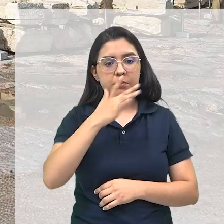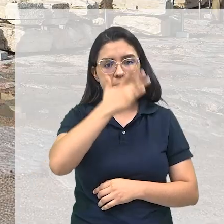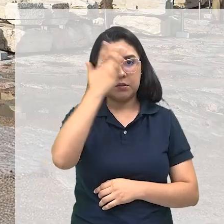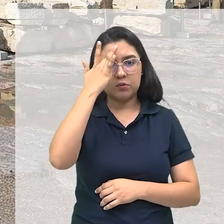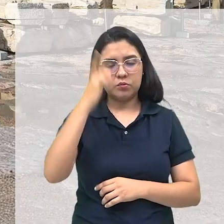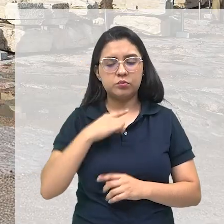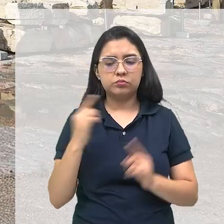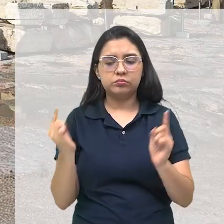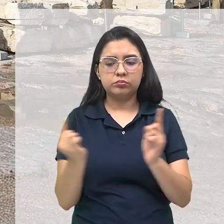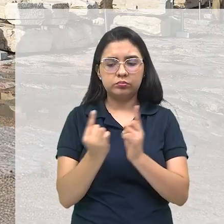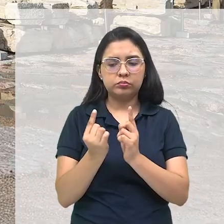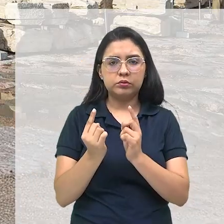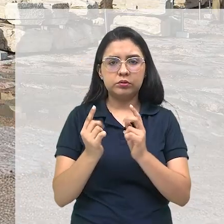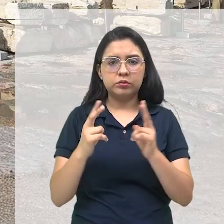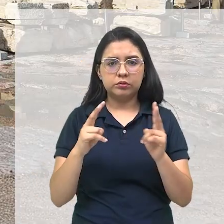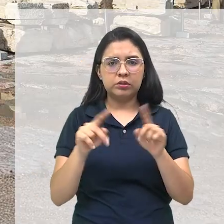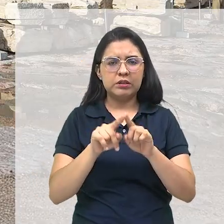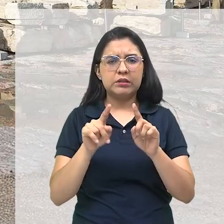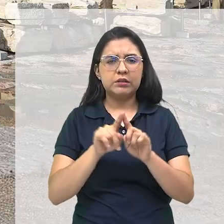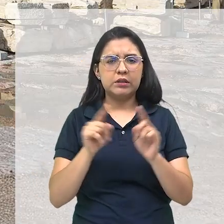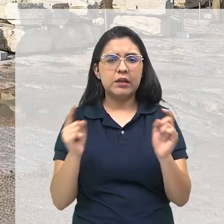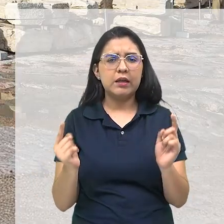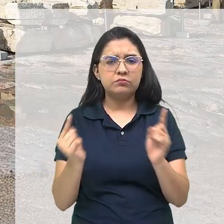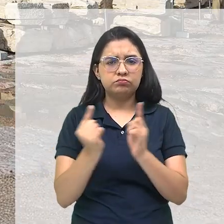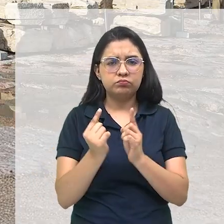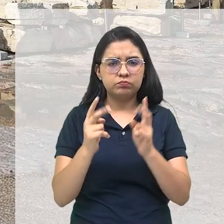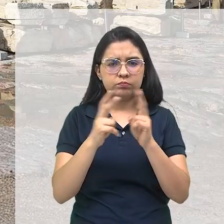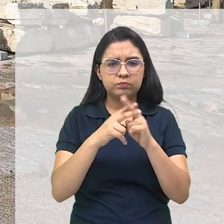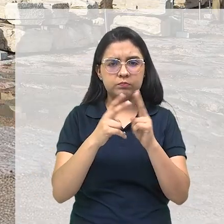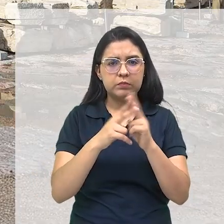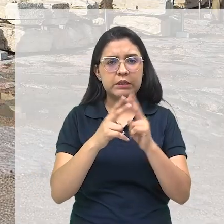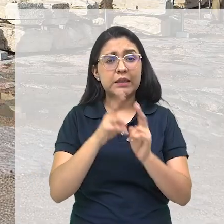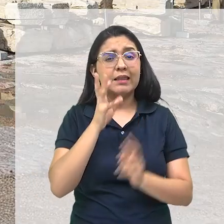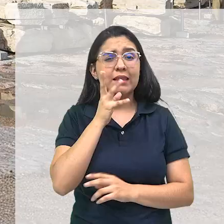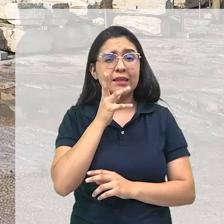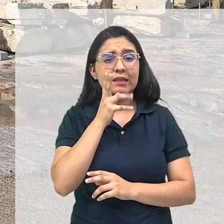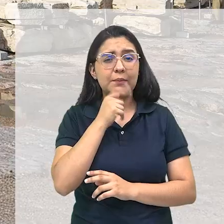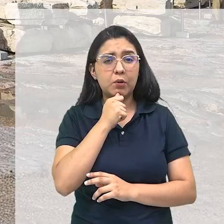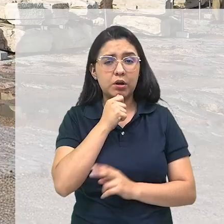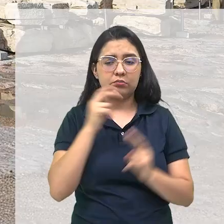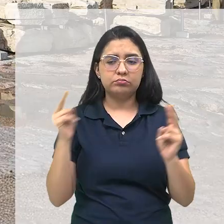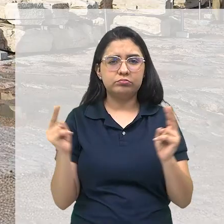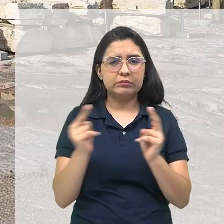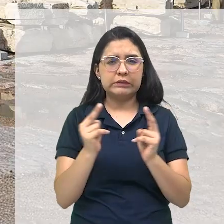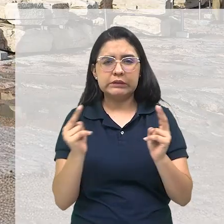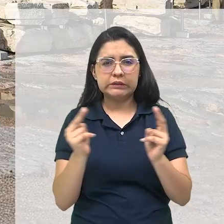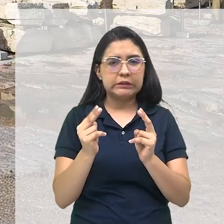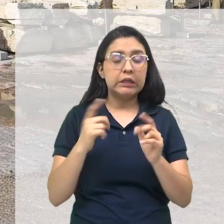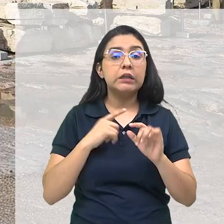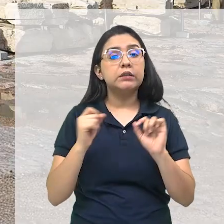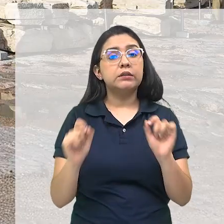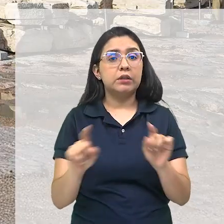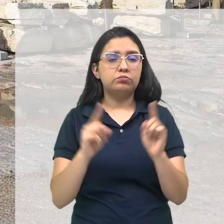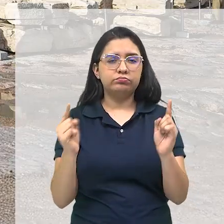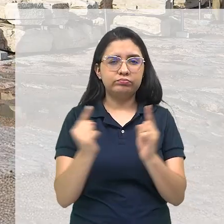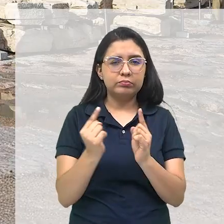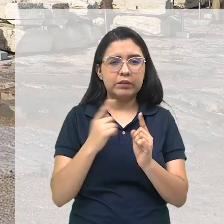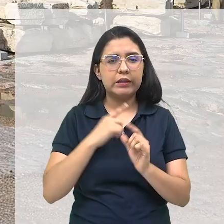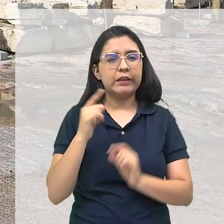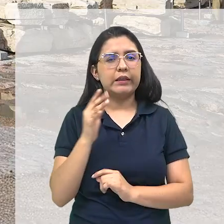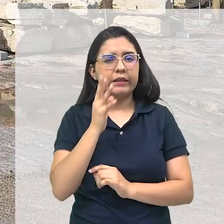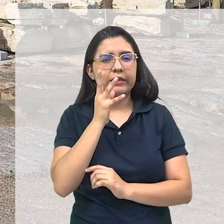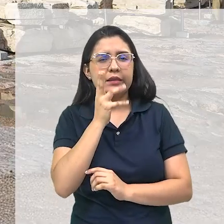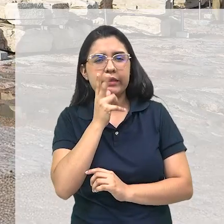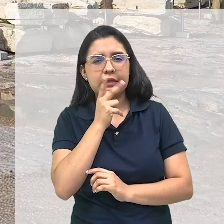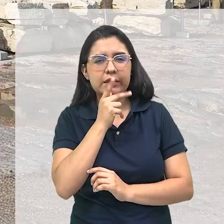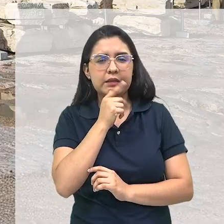lutadores começassem a demorar demais para começar o embate mesmo, né? Geralmente acontece isso, né?